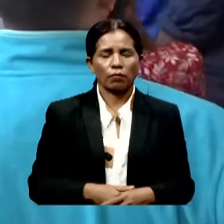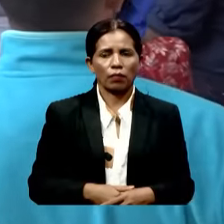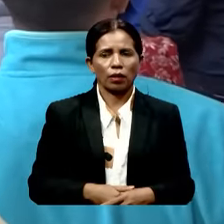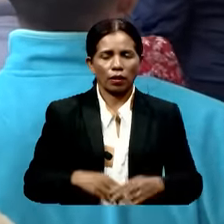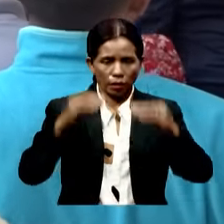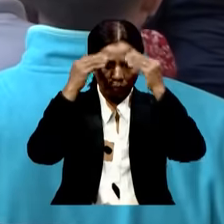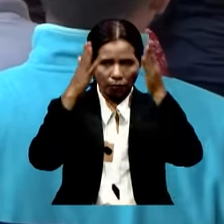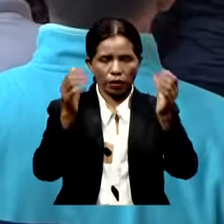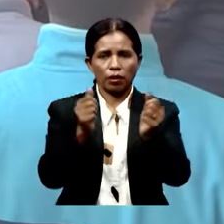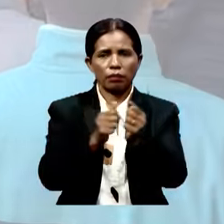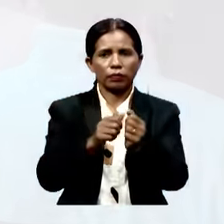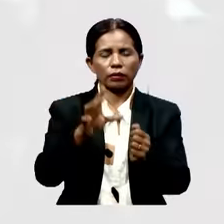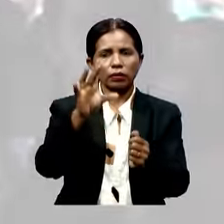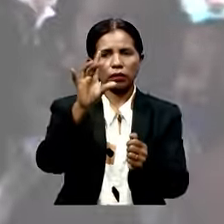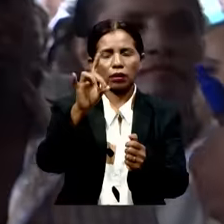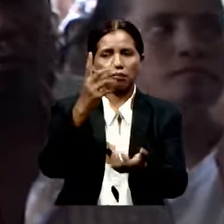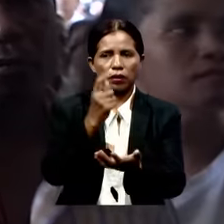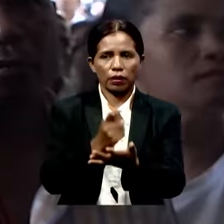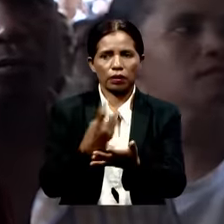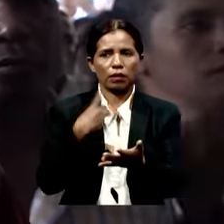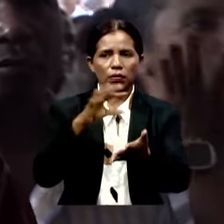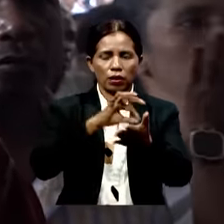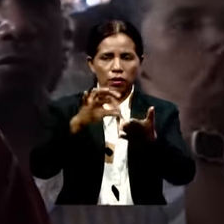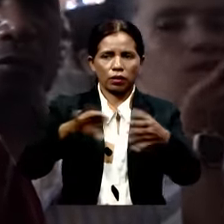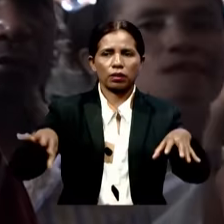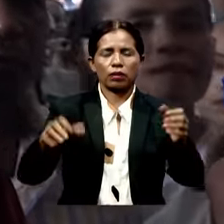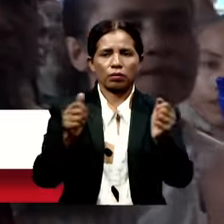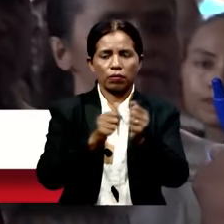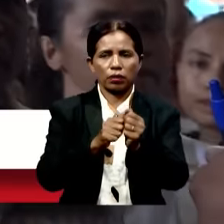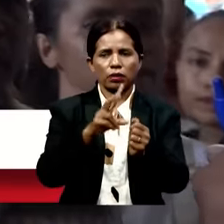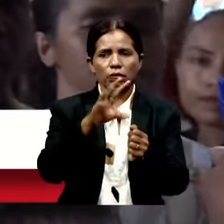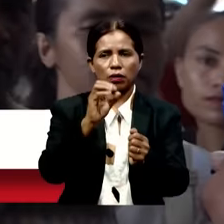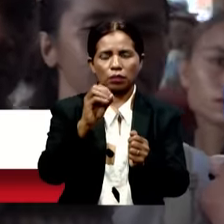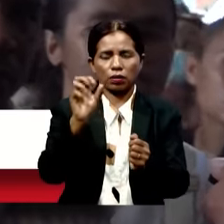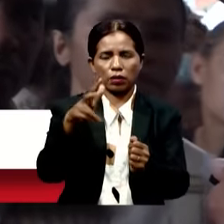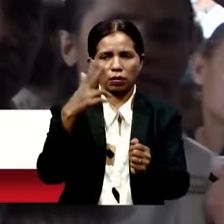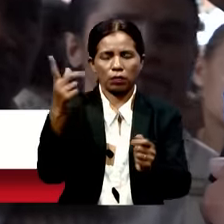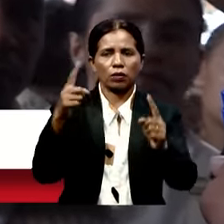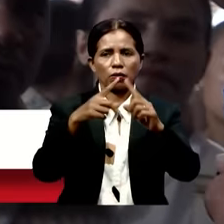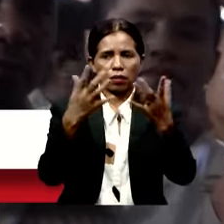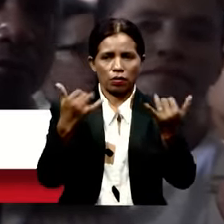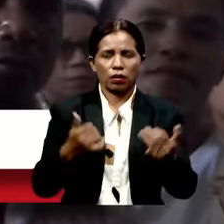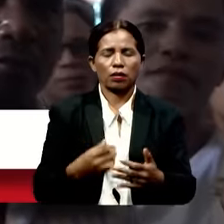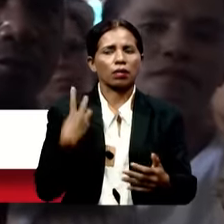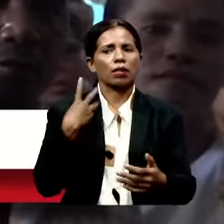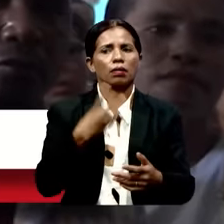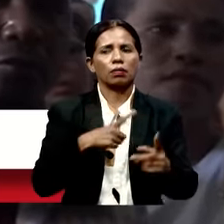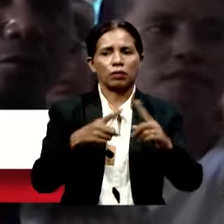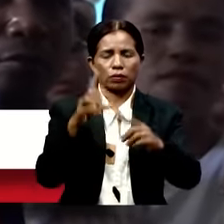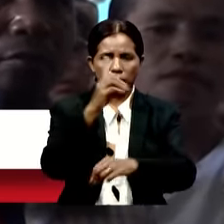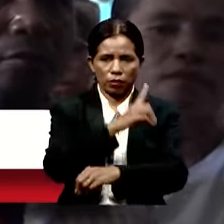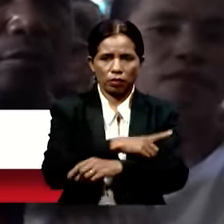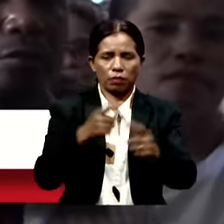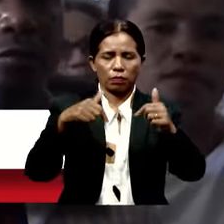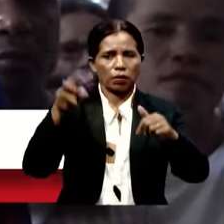8.000 e tal nebe maka ia dililaran, nebe ame assina contrato ia 2013, tomei o hinoro, ami ohi mai